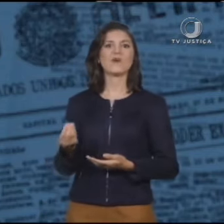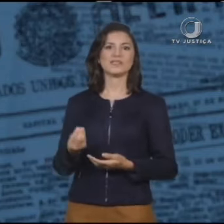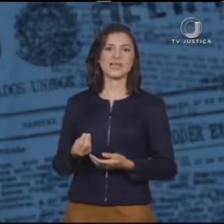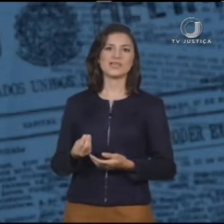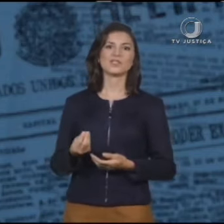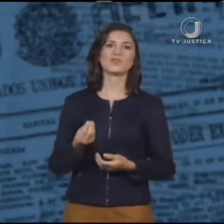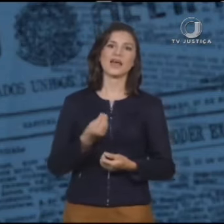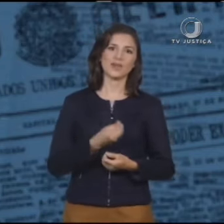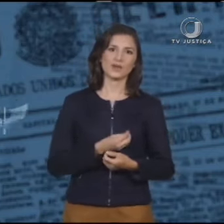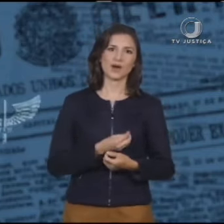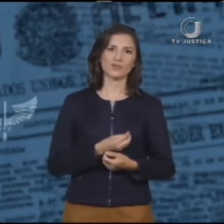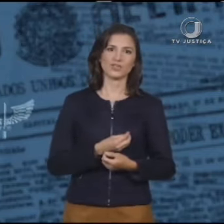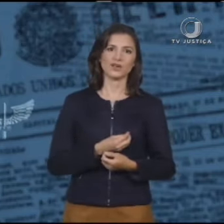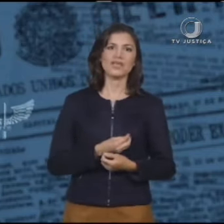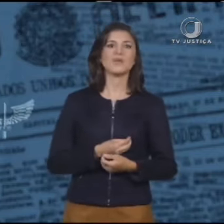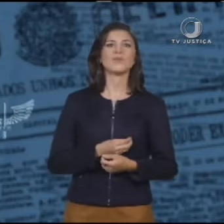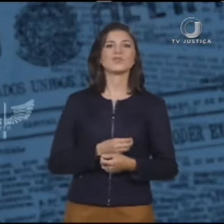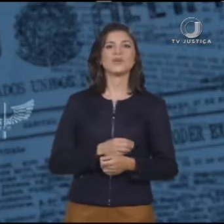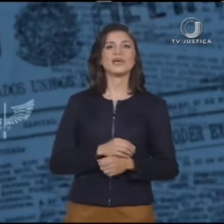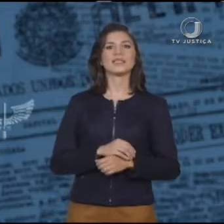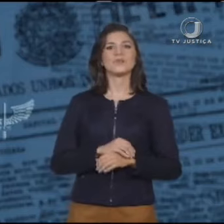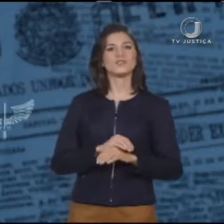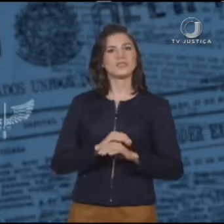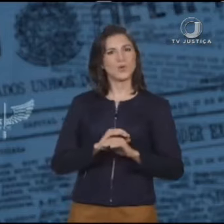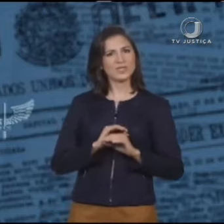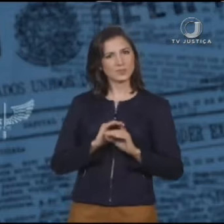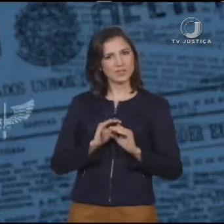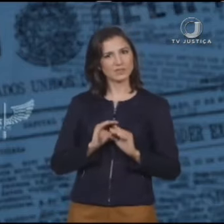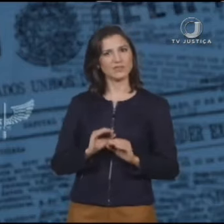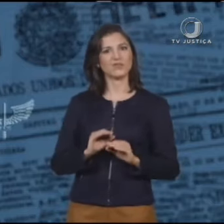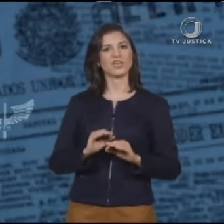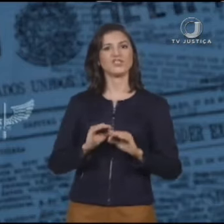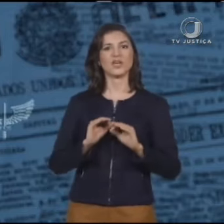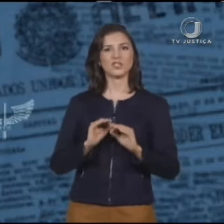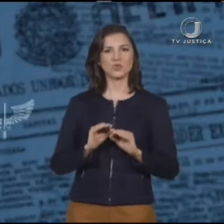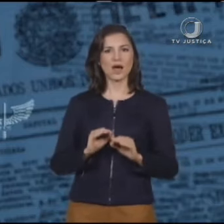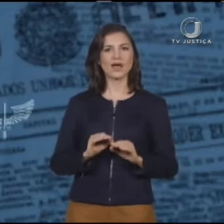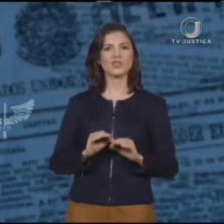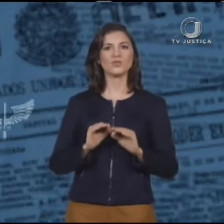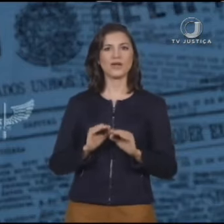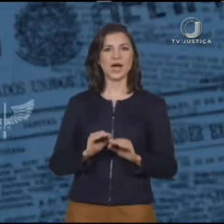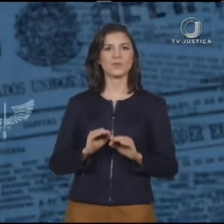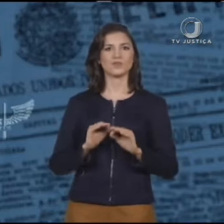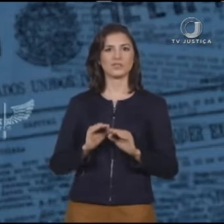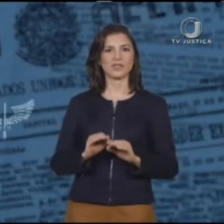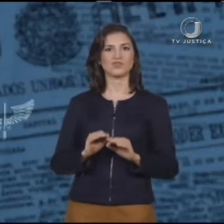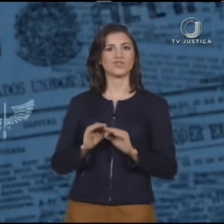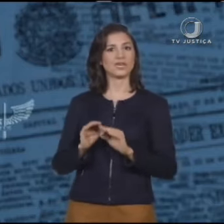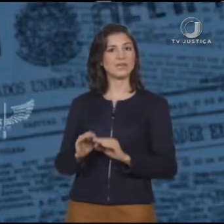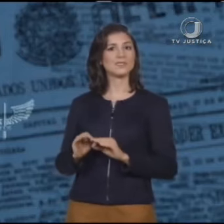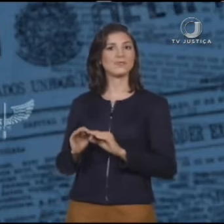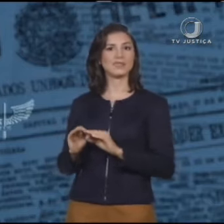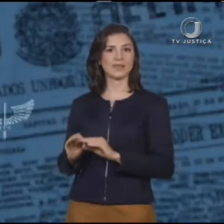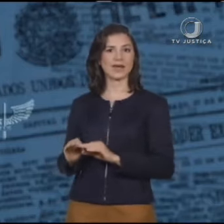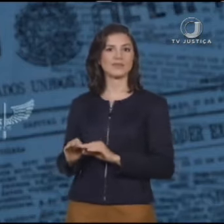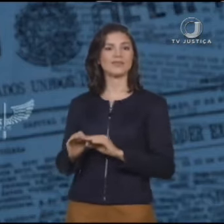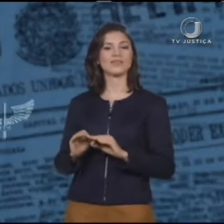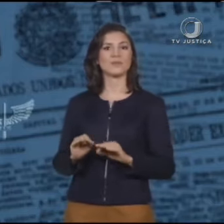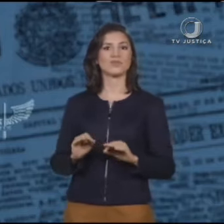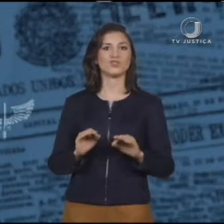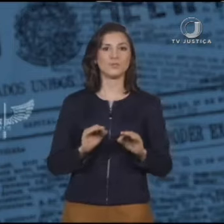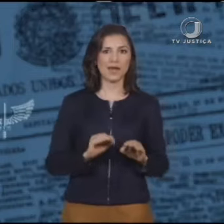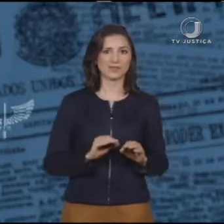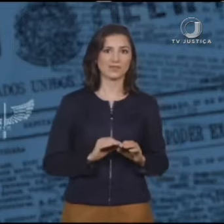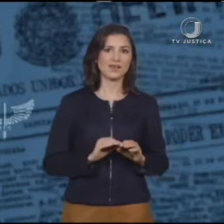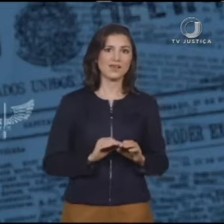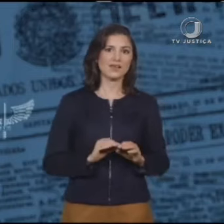ao Exército e à Aeronáutica, e possuem atribuição específica de atuar e julgar processos de crimes militares em tempos